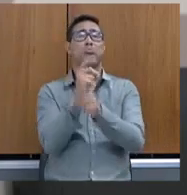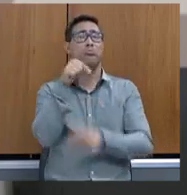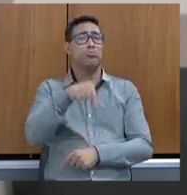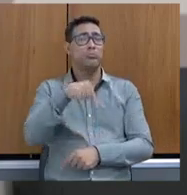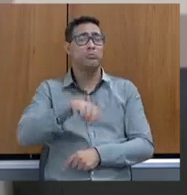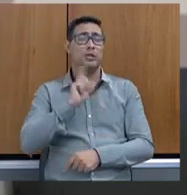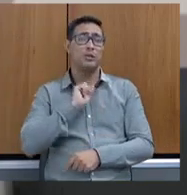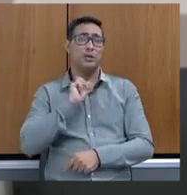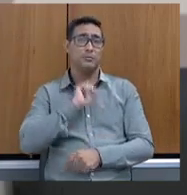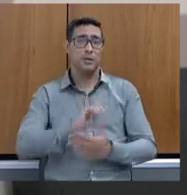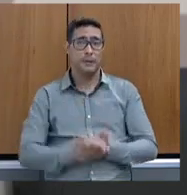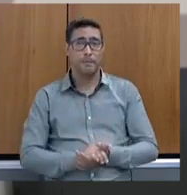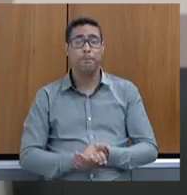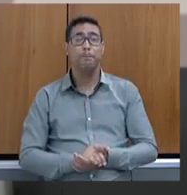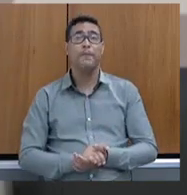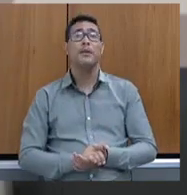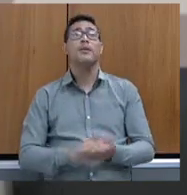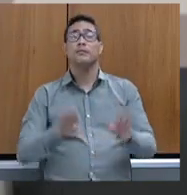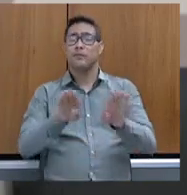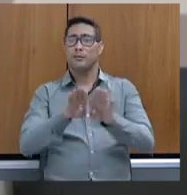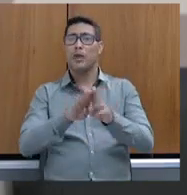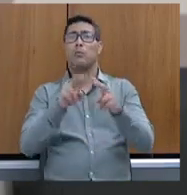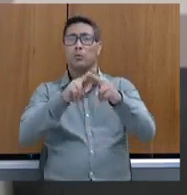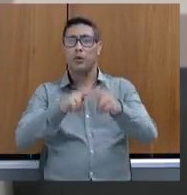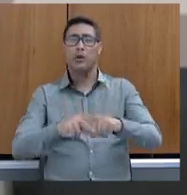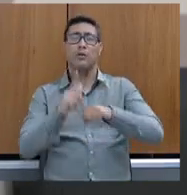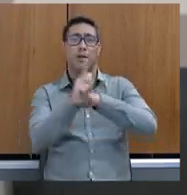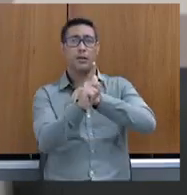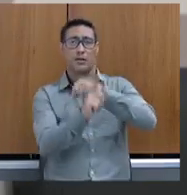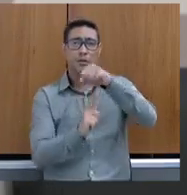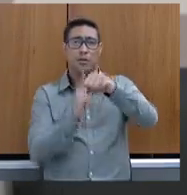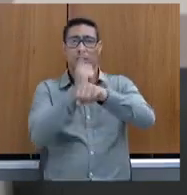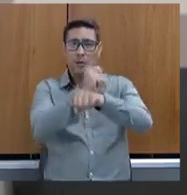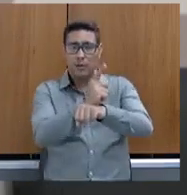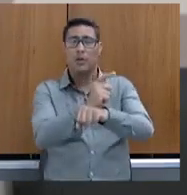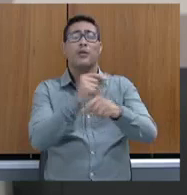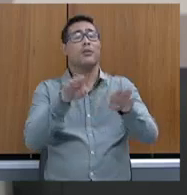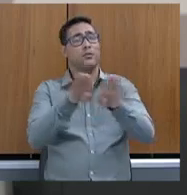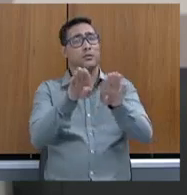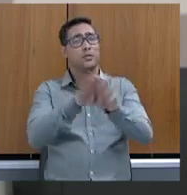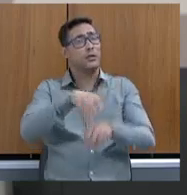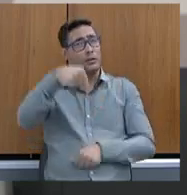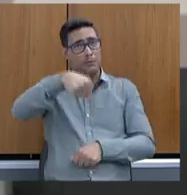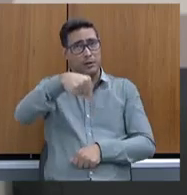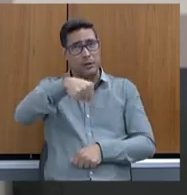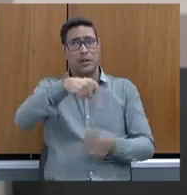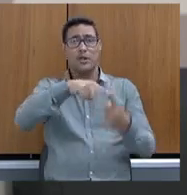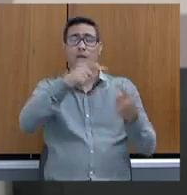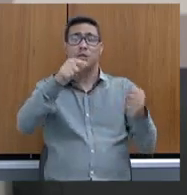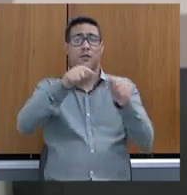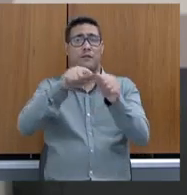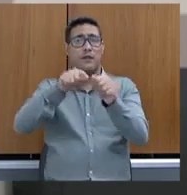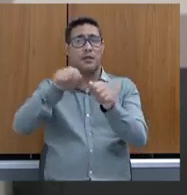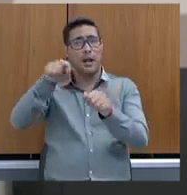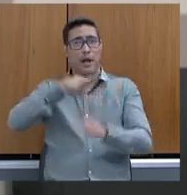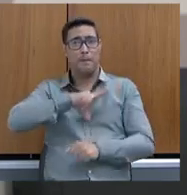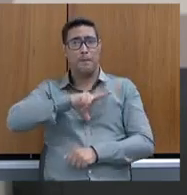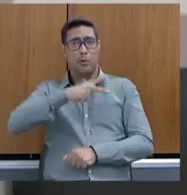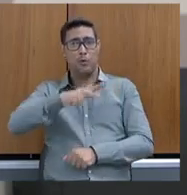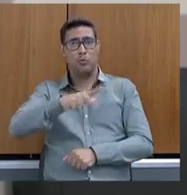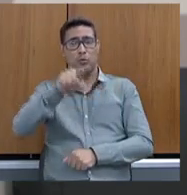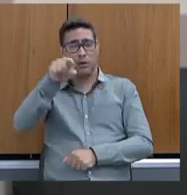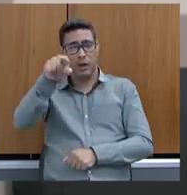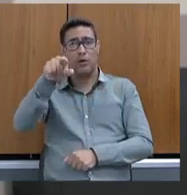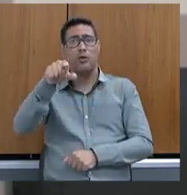queijo e fruto dessa internacionalização no primeiro jantar da cozinha mineira que nós fizemos em Portugal ainda no meio